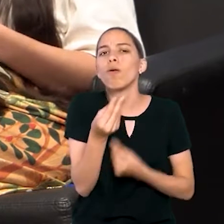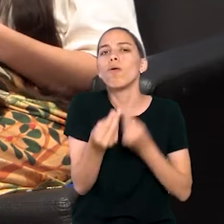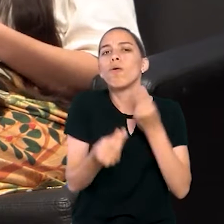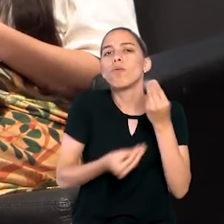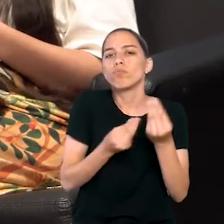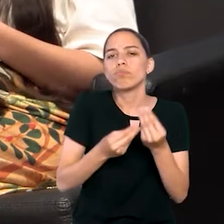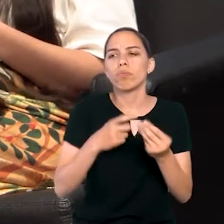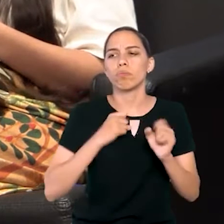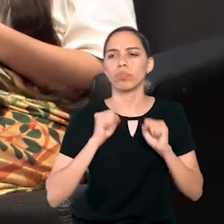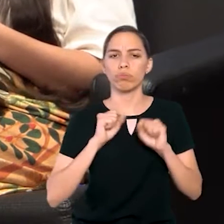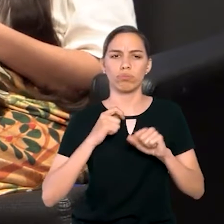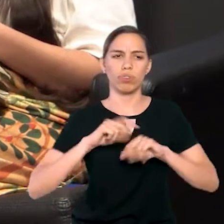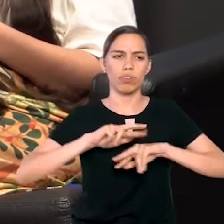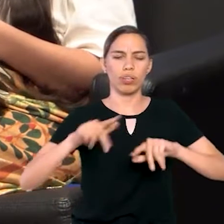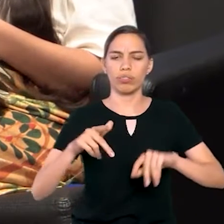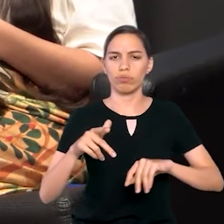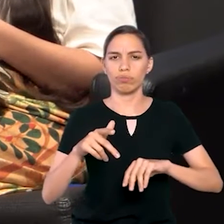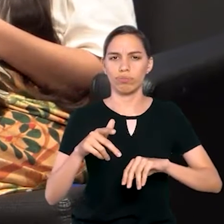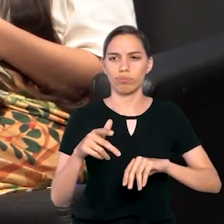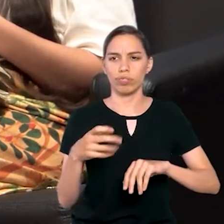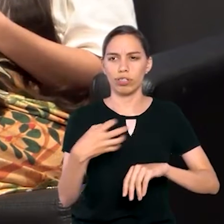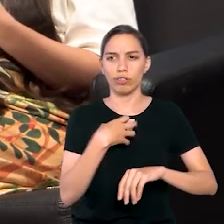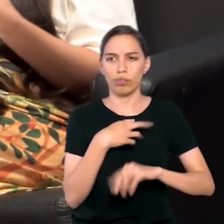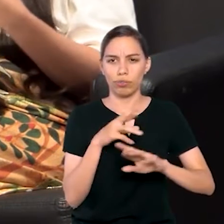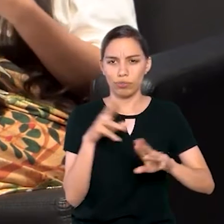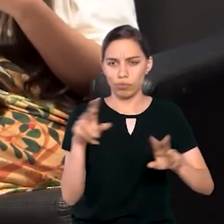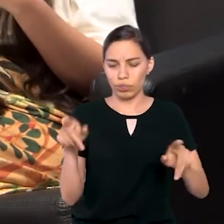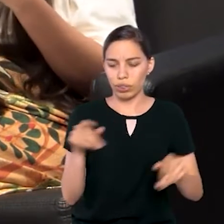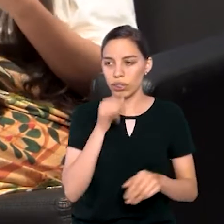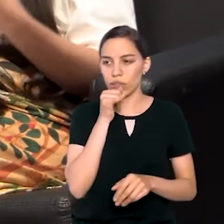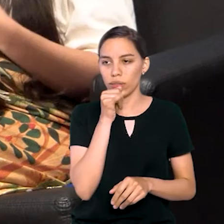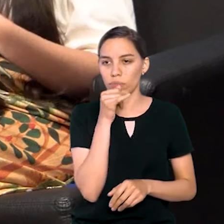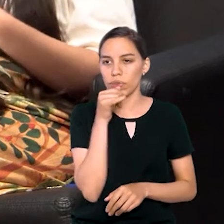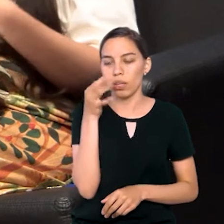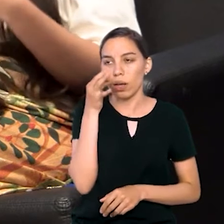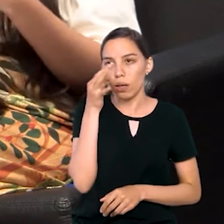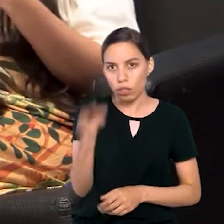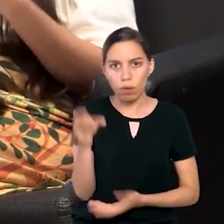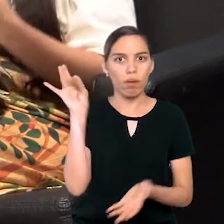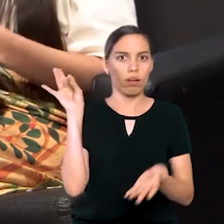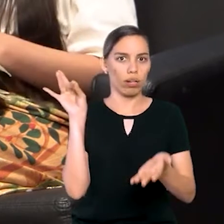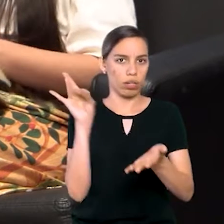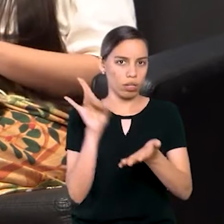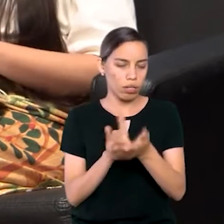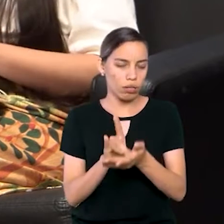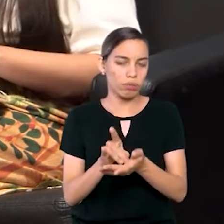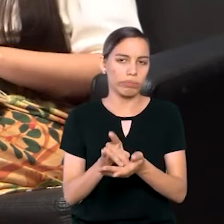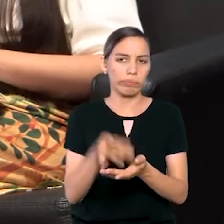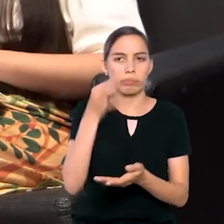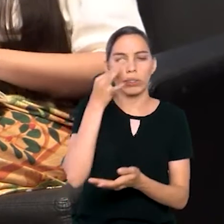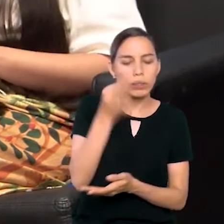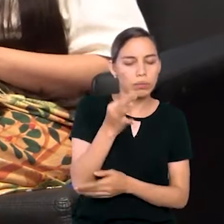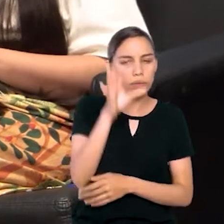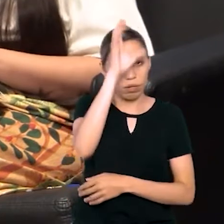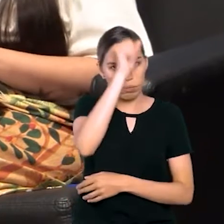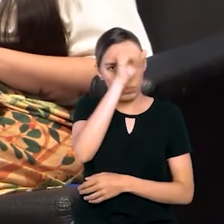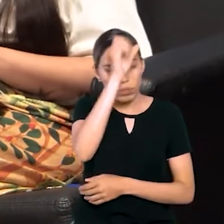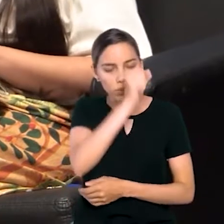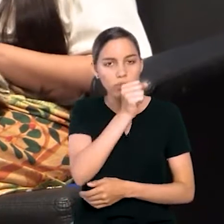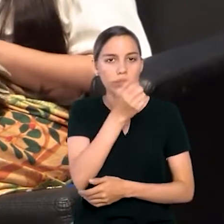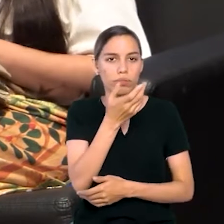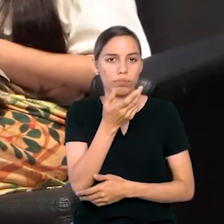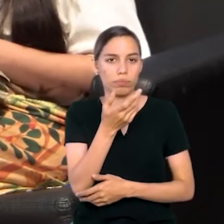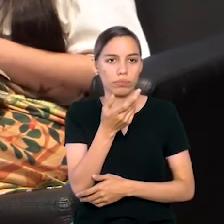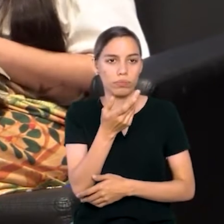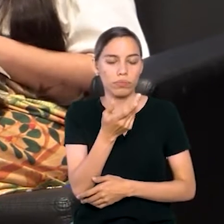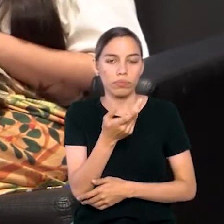várias maneiras, com uma atenção genuína, de aprendizado e tudo mais, mas